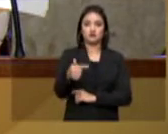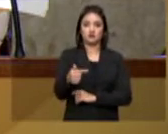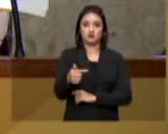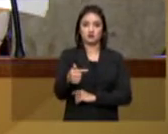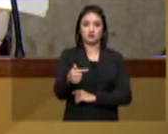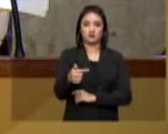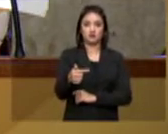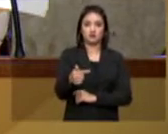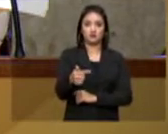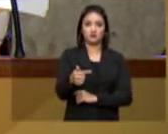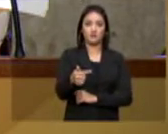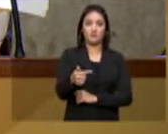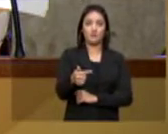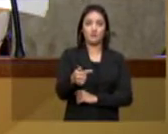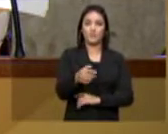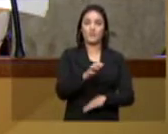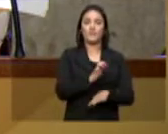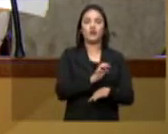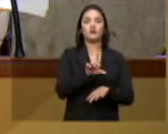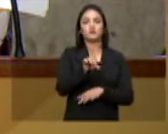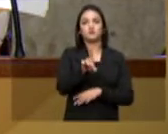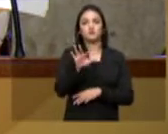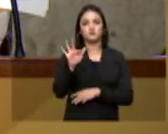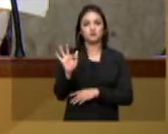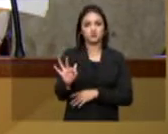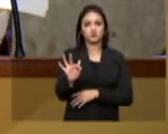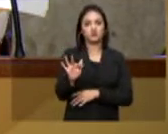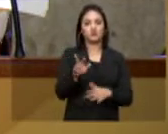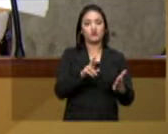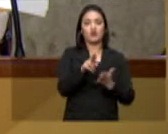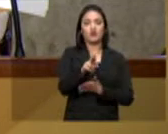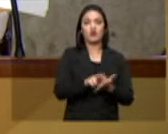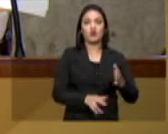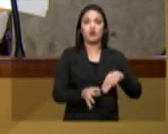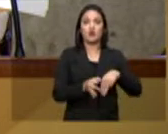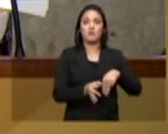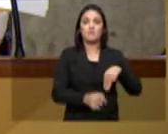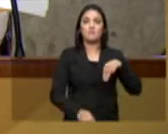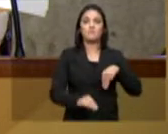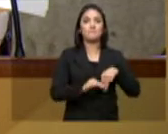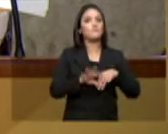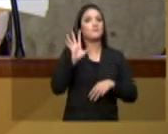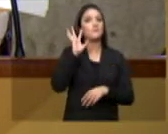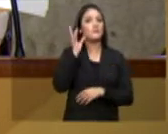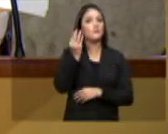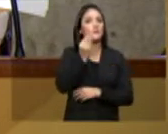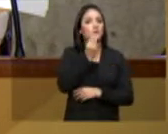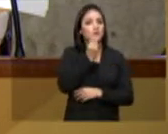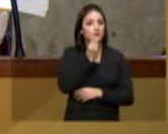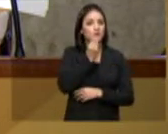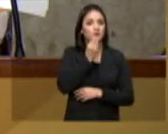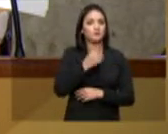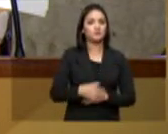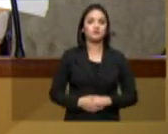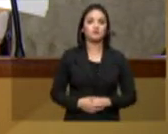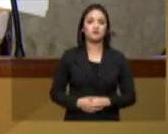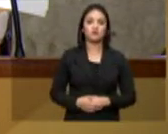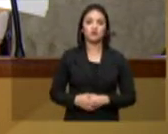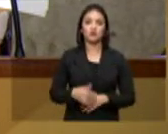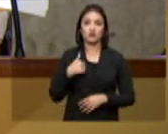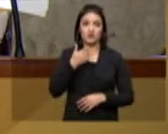5.277, procedente do Distrito Federal, sob a relatoria do ministro Dias Toffoli, em que requerente